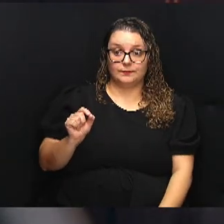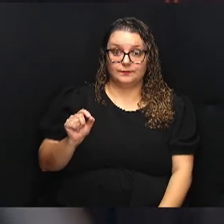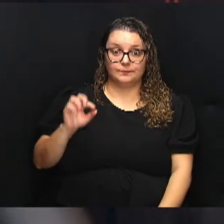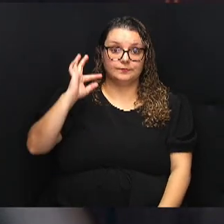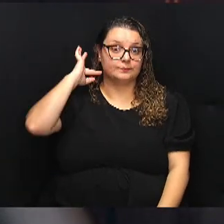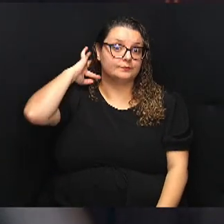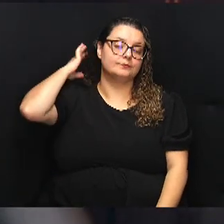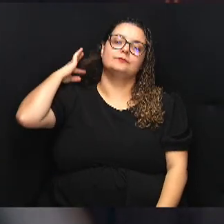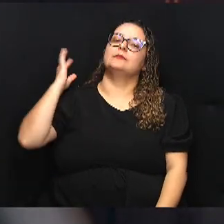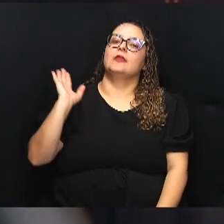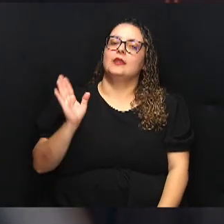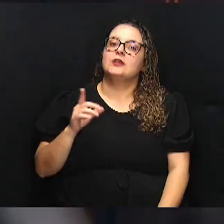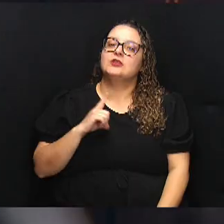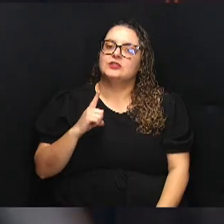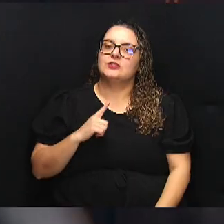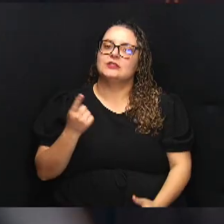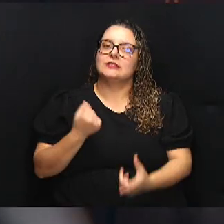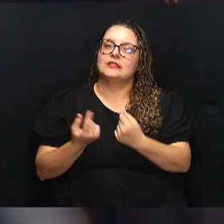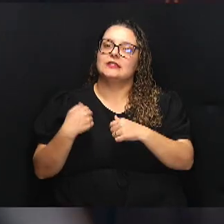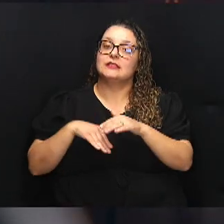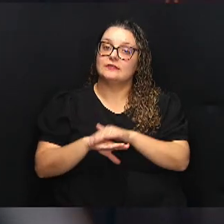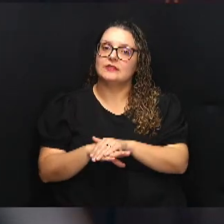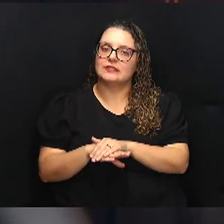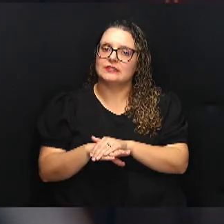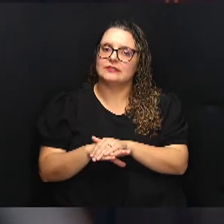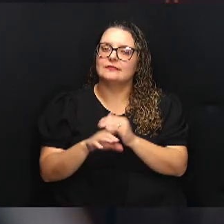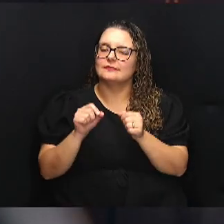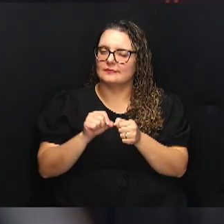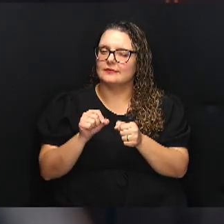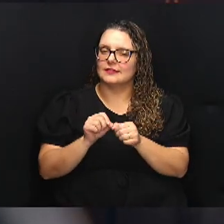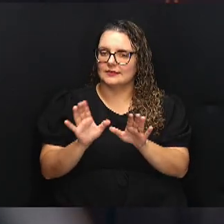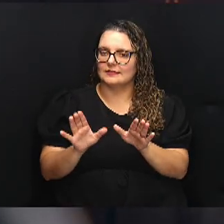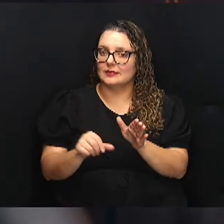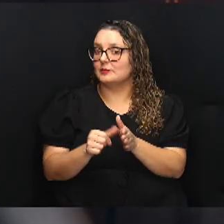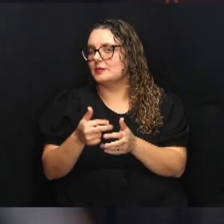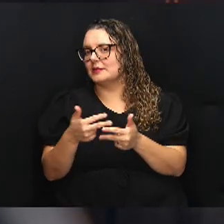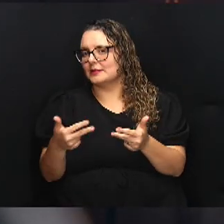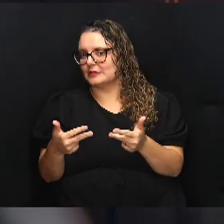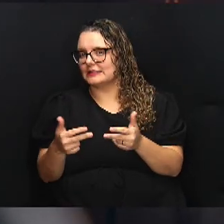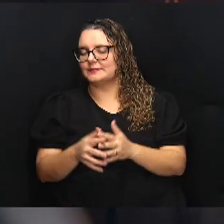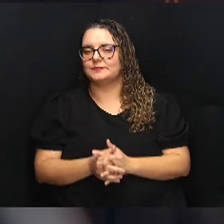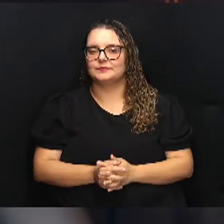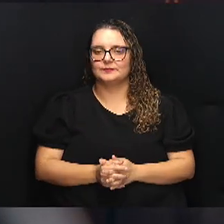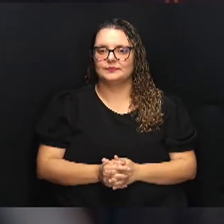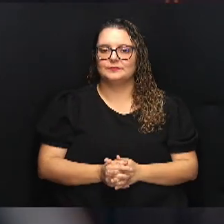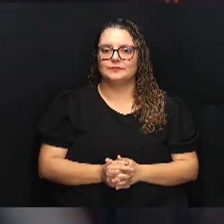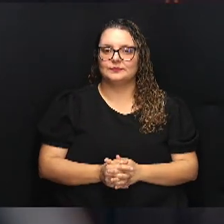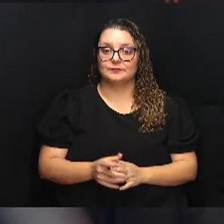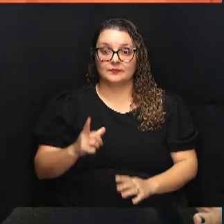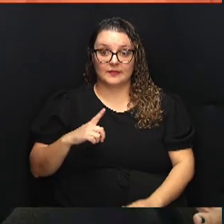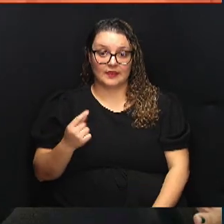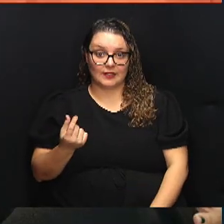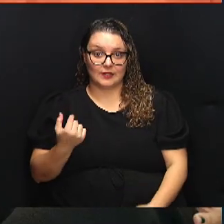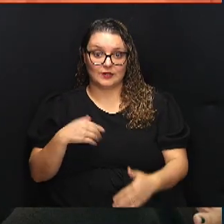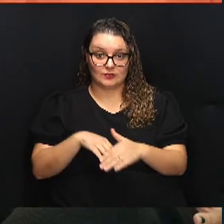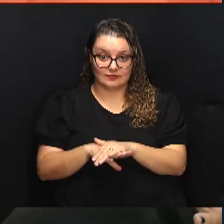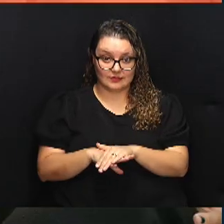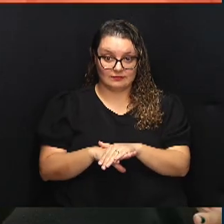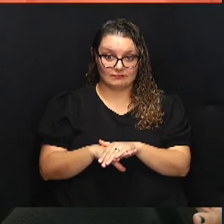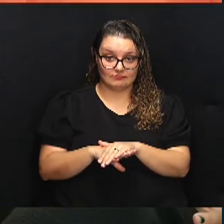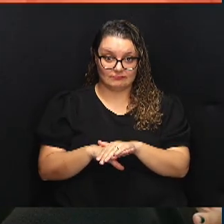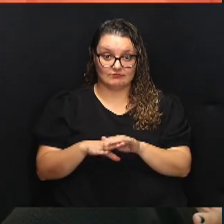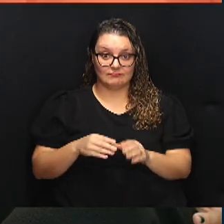você já tem a sua reserva financeira feitinha? Primeiro ponto. Ter o dinheiro guardado vai te